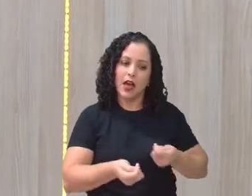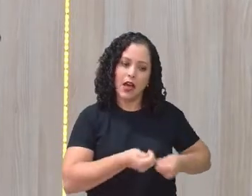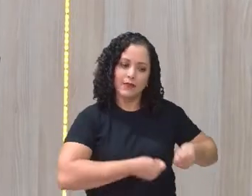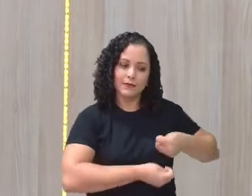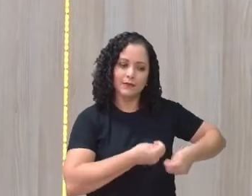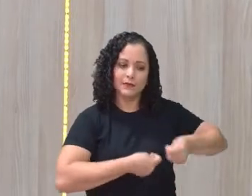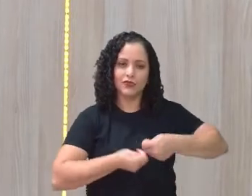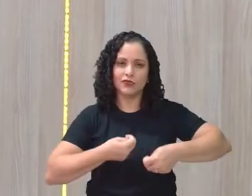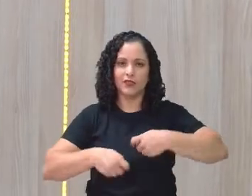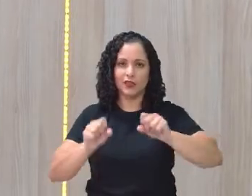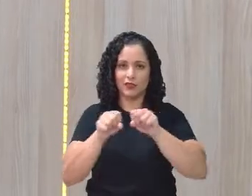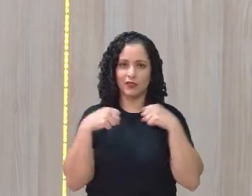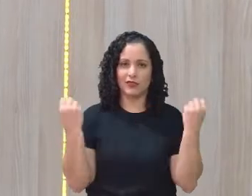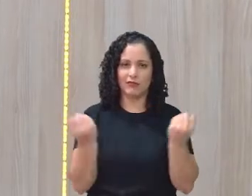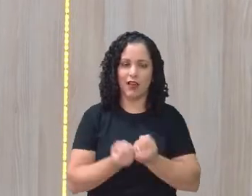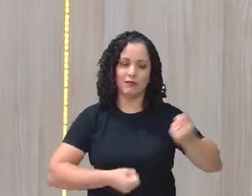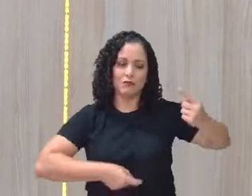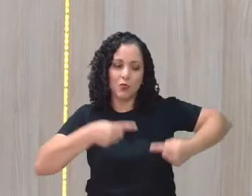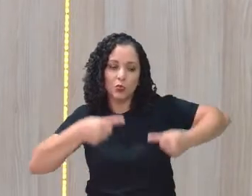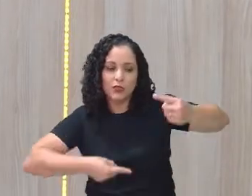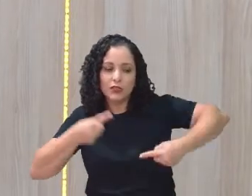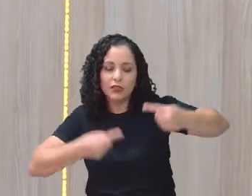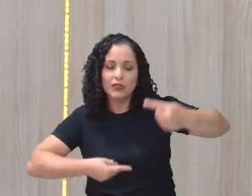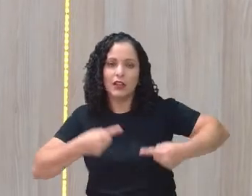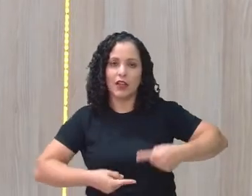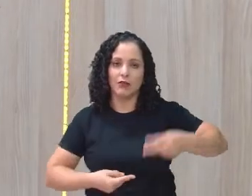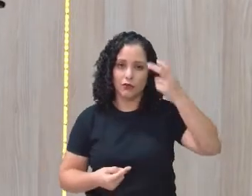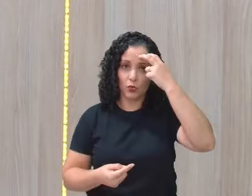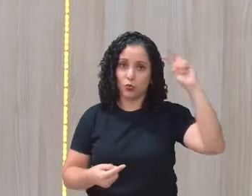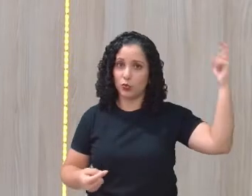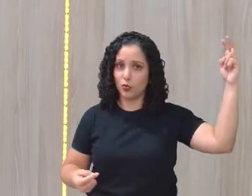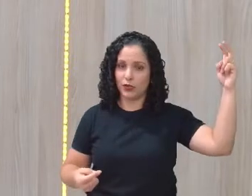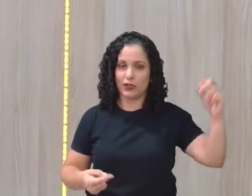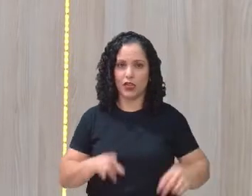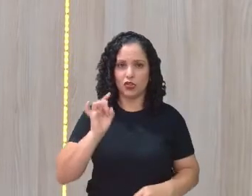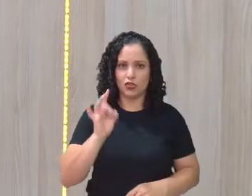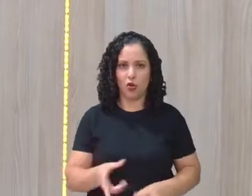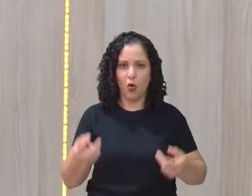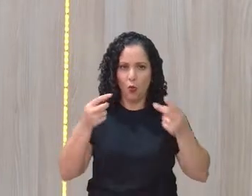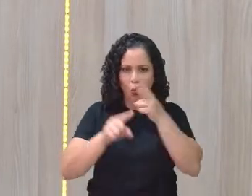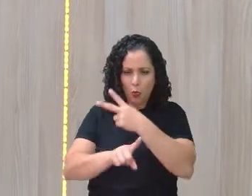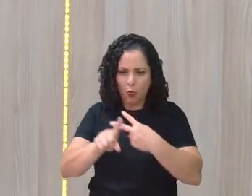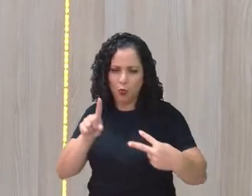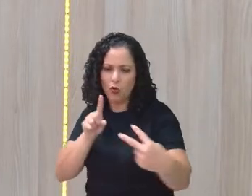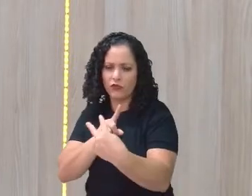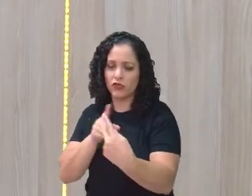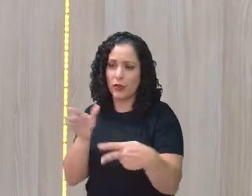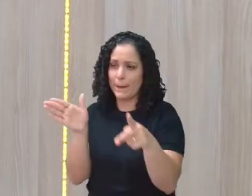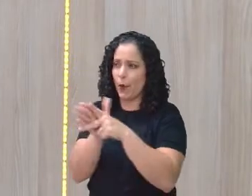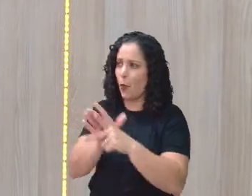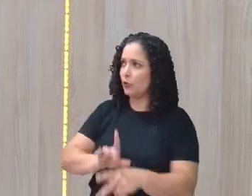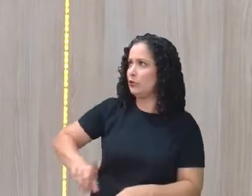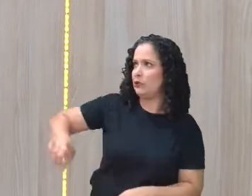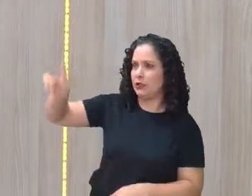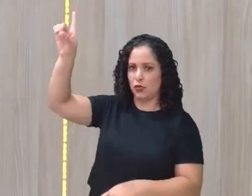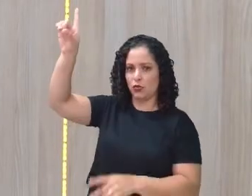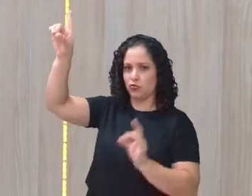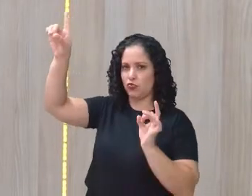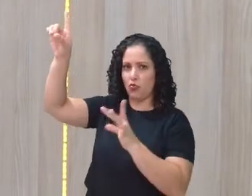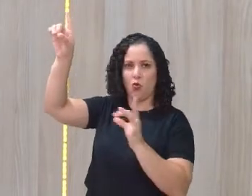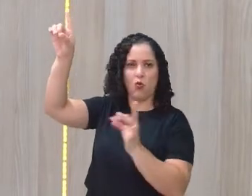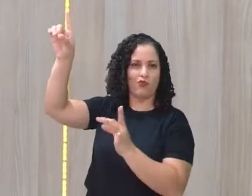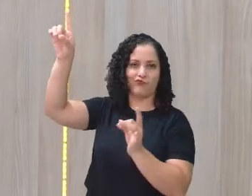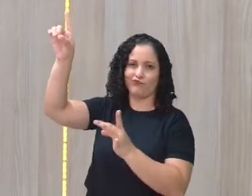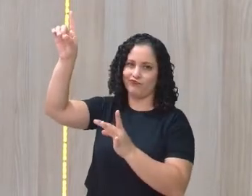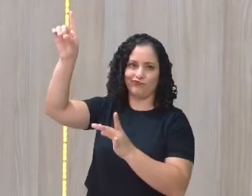pensar na sociedade, na cultura, e não através só de uma visão teocêntrica, né? Da divindade, de um